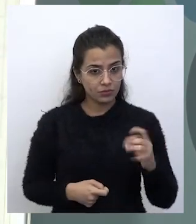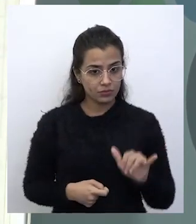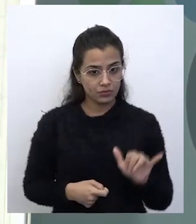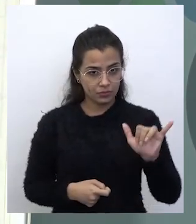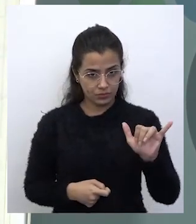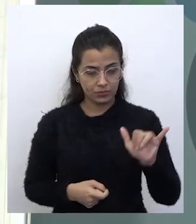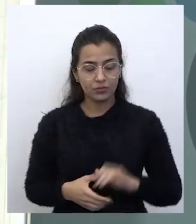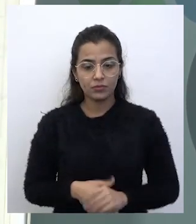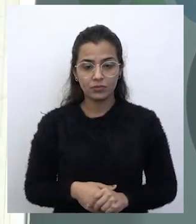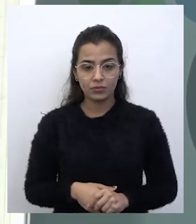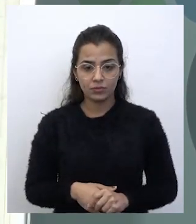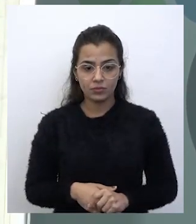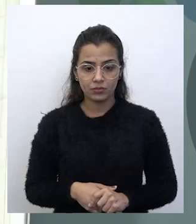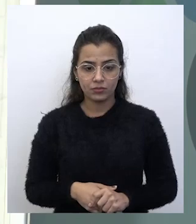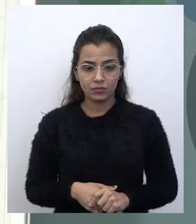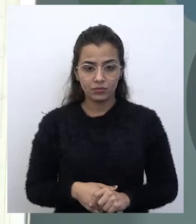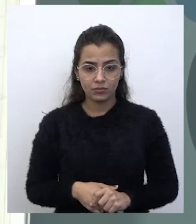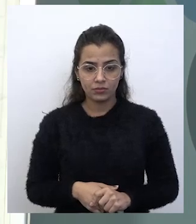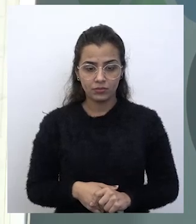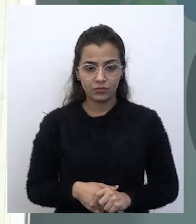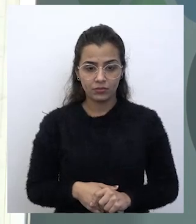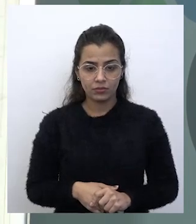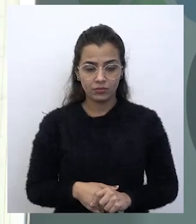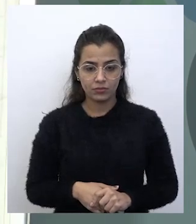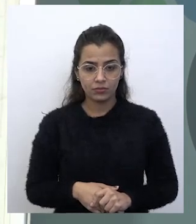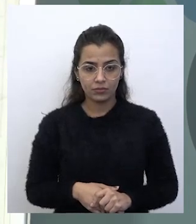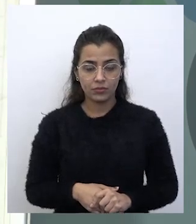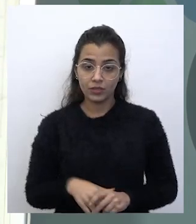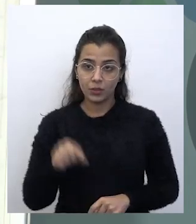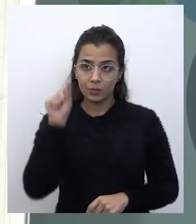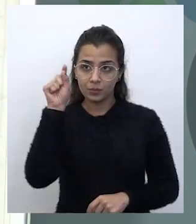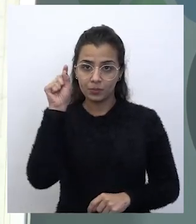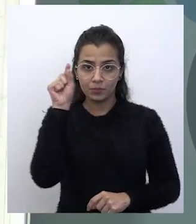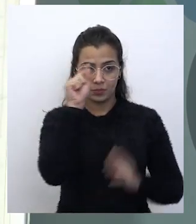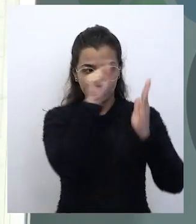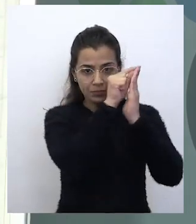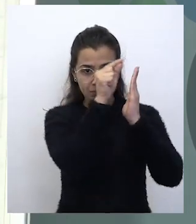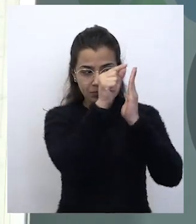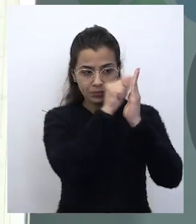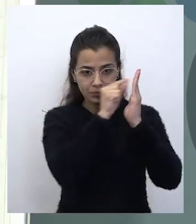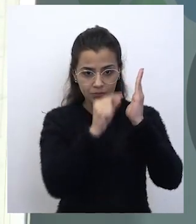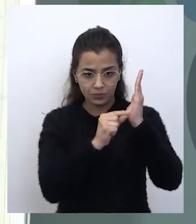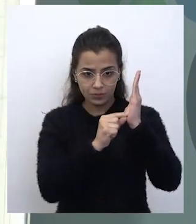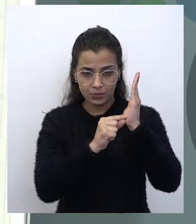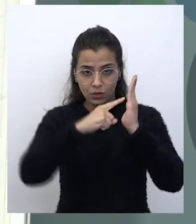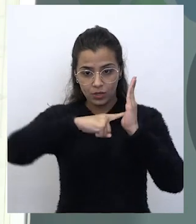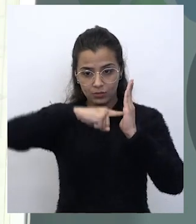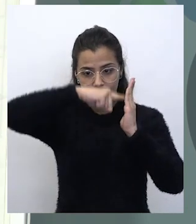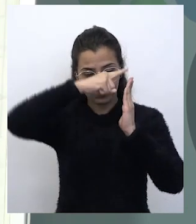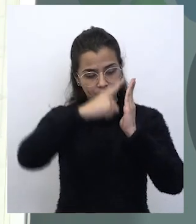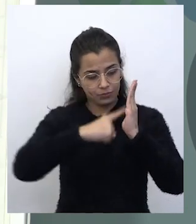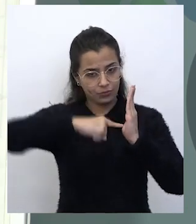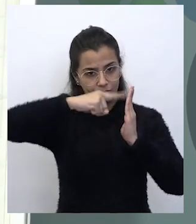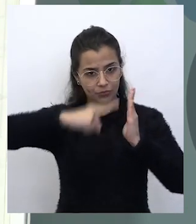vamos lá. 4 no Y. Então, marquei aqui os meus 5 pontinhos. Agora, eu vou ligar formando a minha